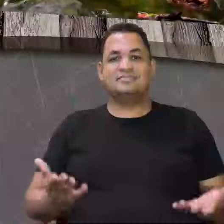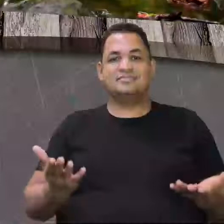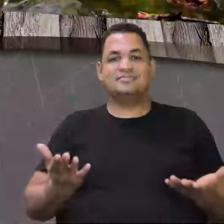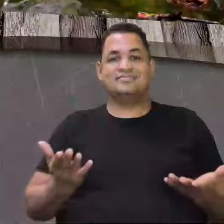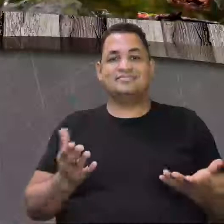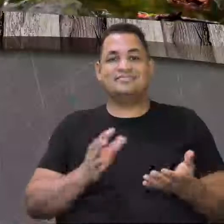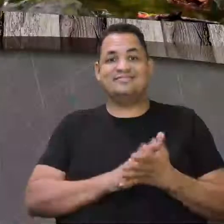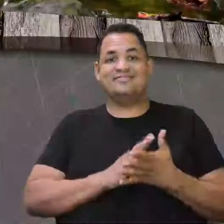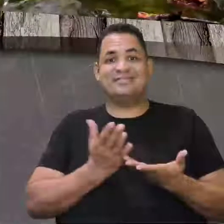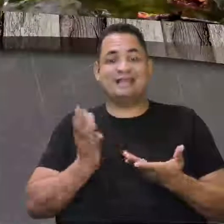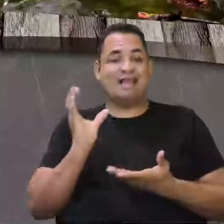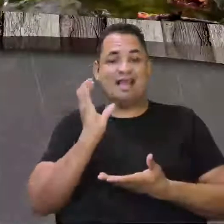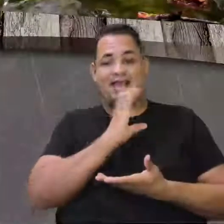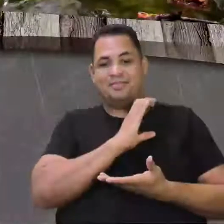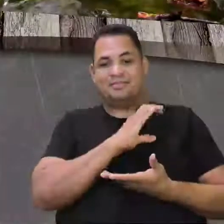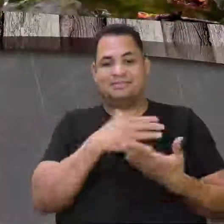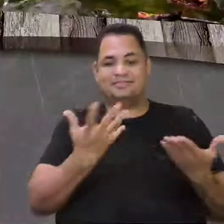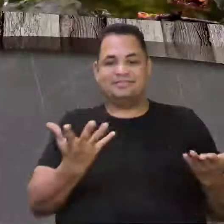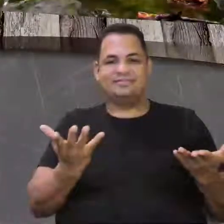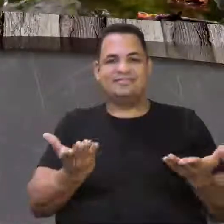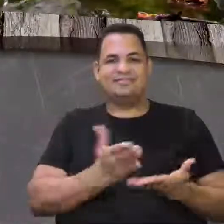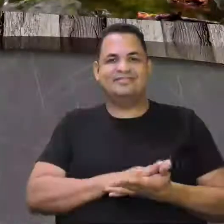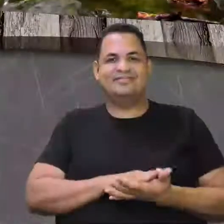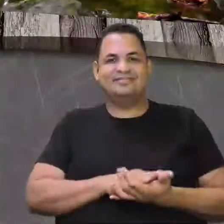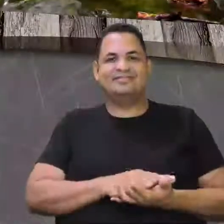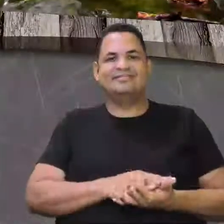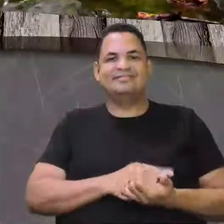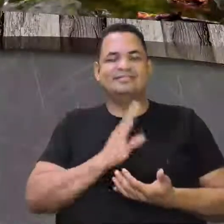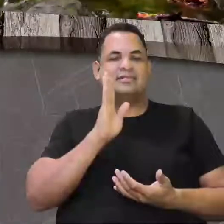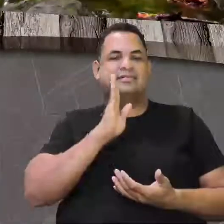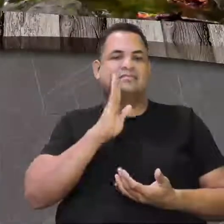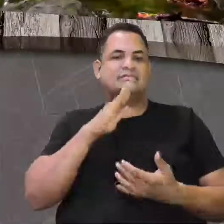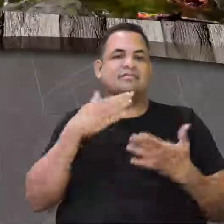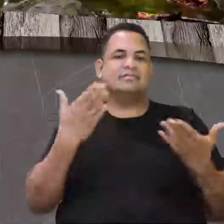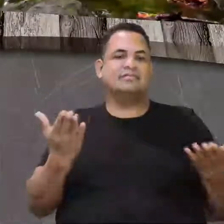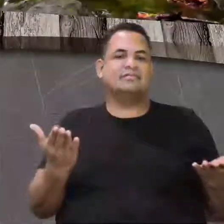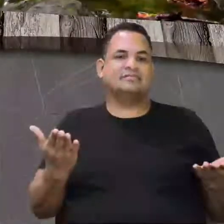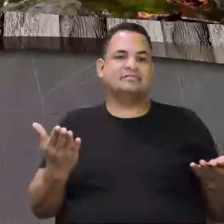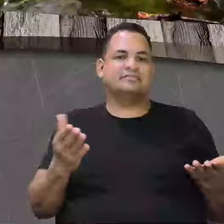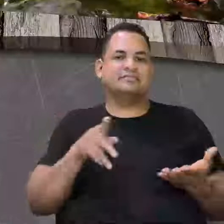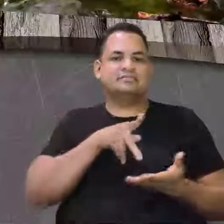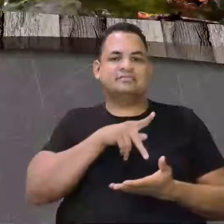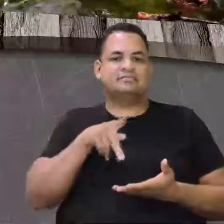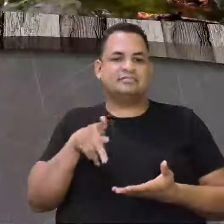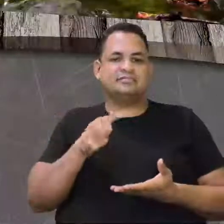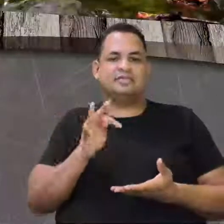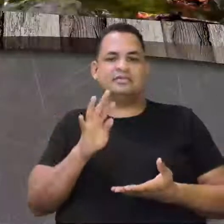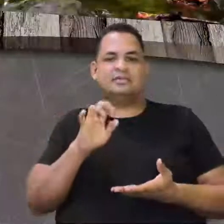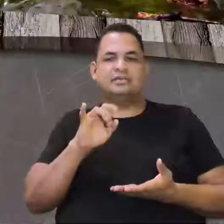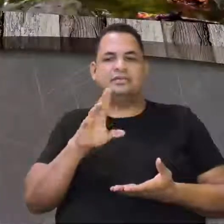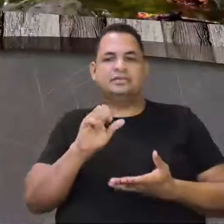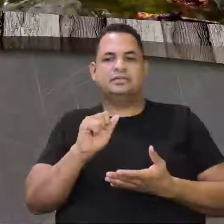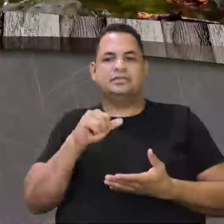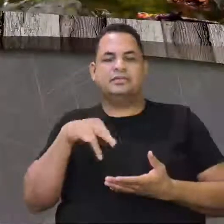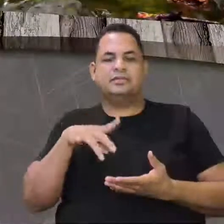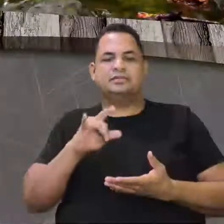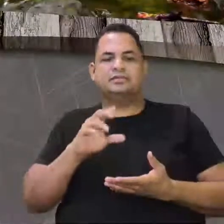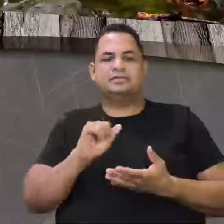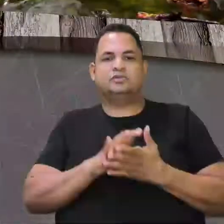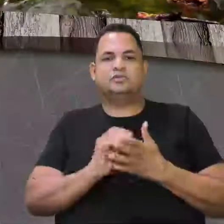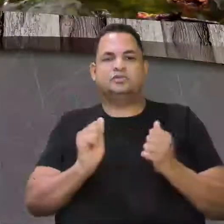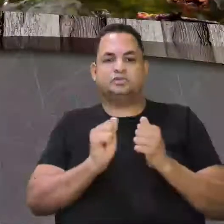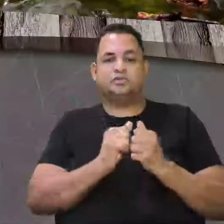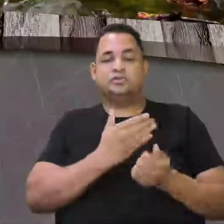Aqui é assim. Pá, pá, pá, pá. É muito legal. Professora Tabita Maciel com